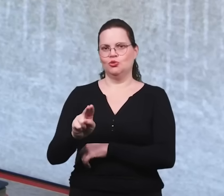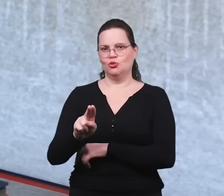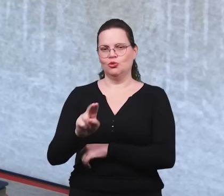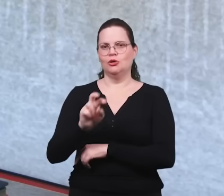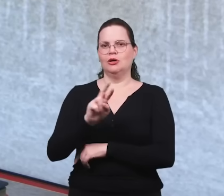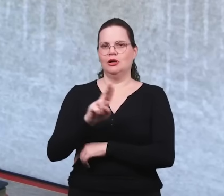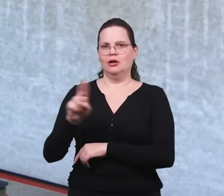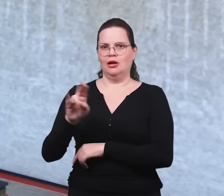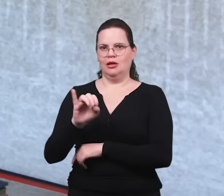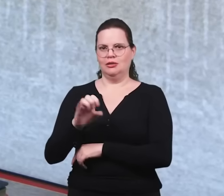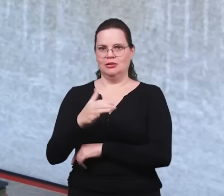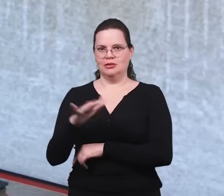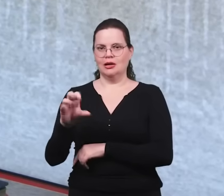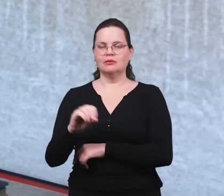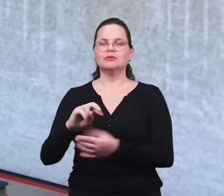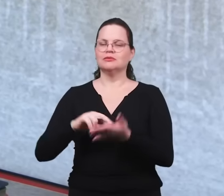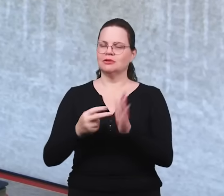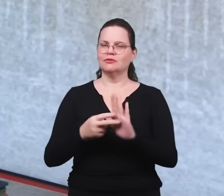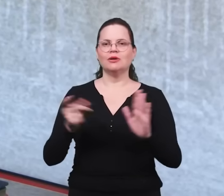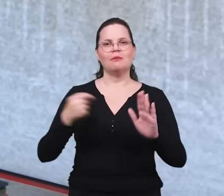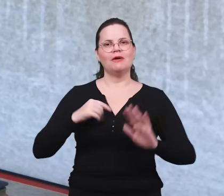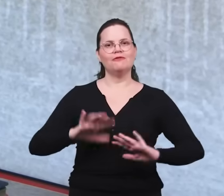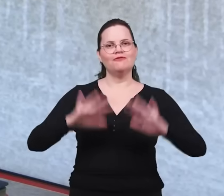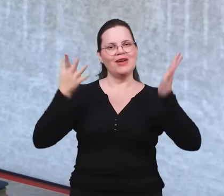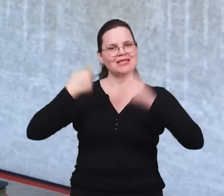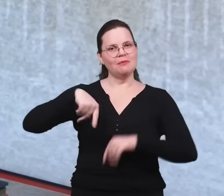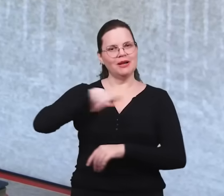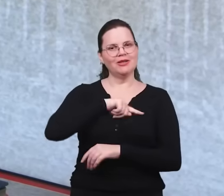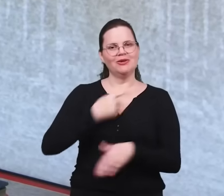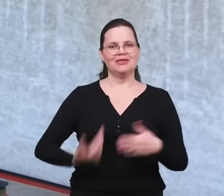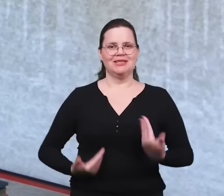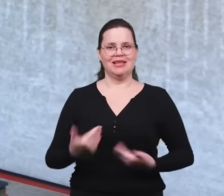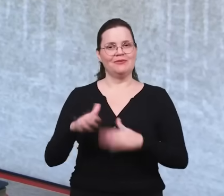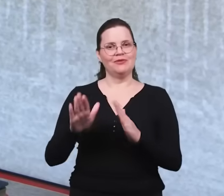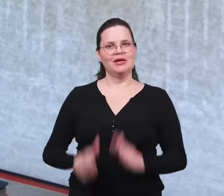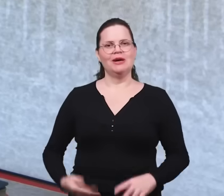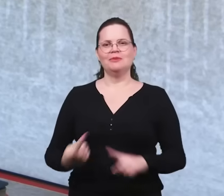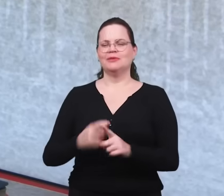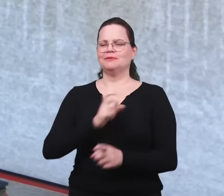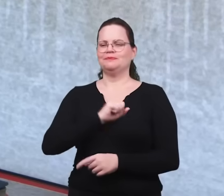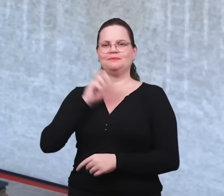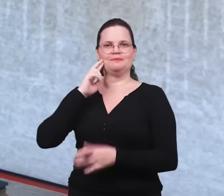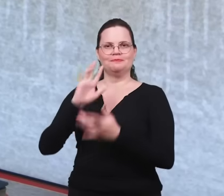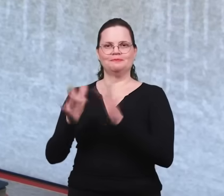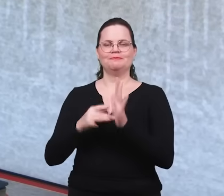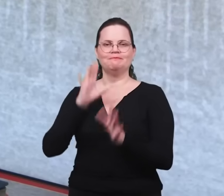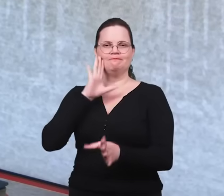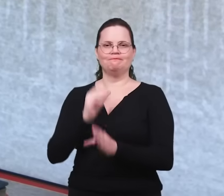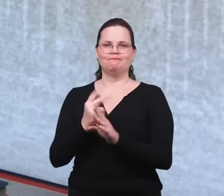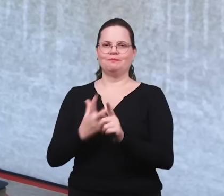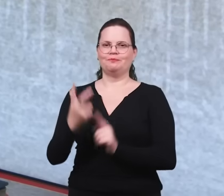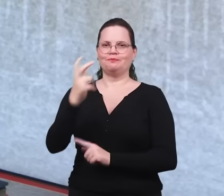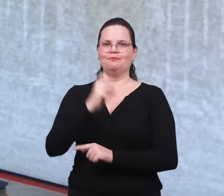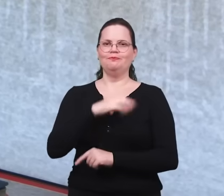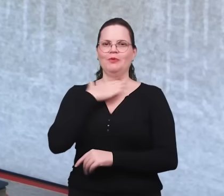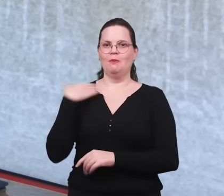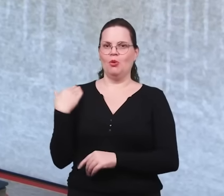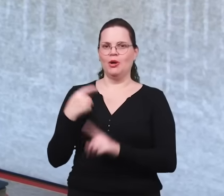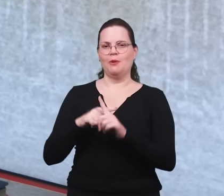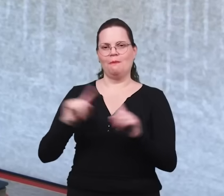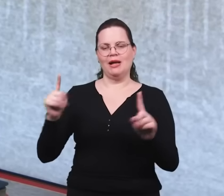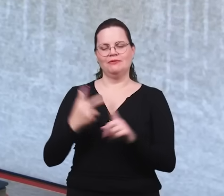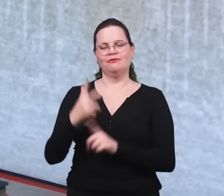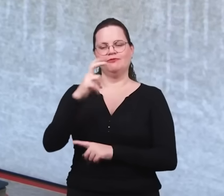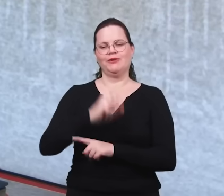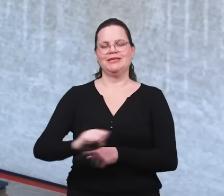a Jesus. Poderíamos até dizer para a igreja que ama a Jesus. Então, aquela festa começou no